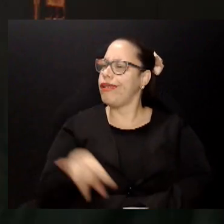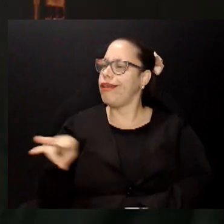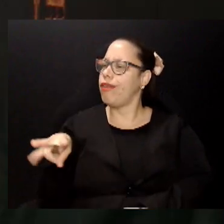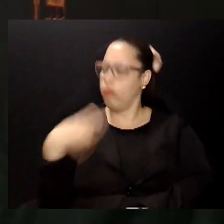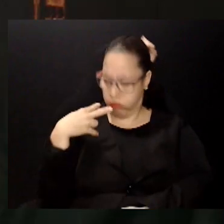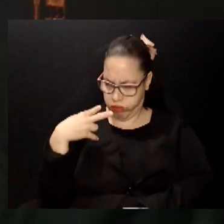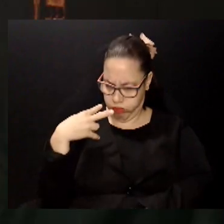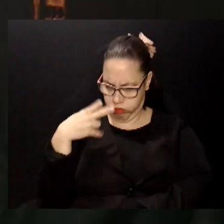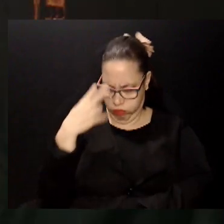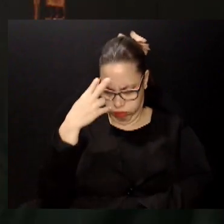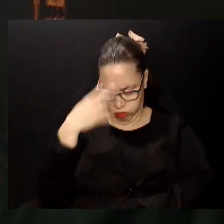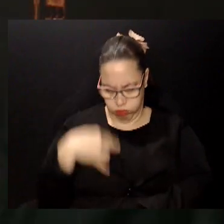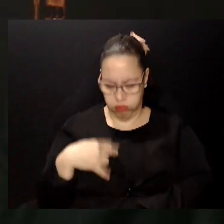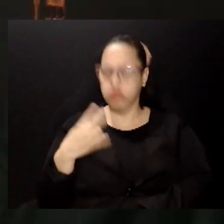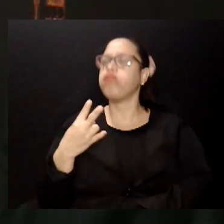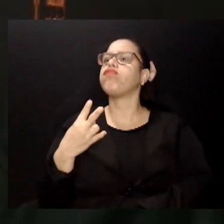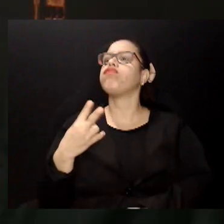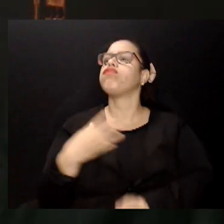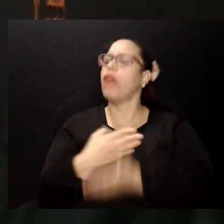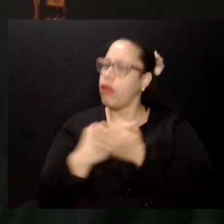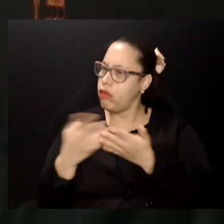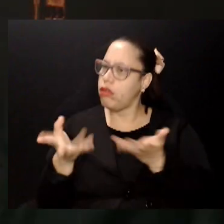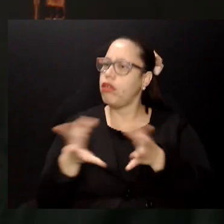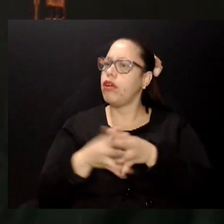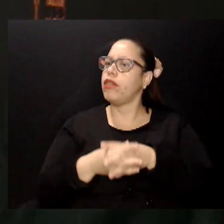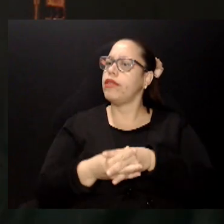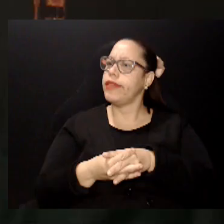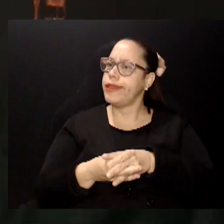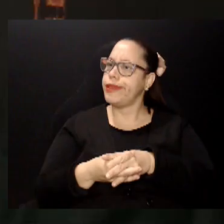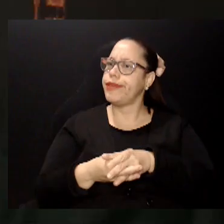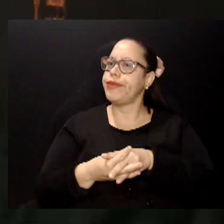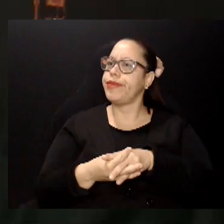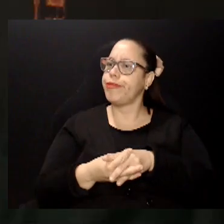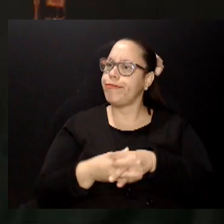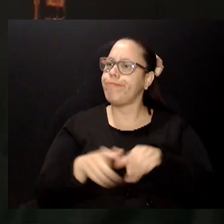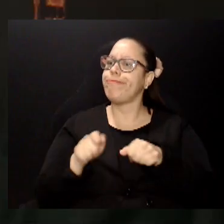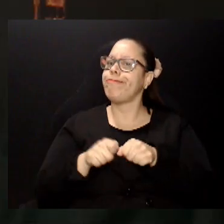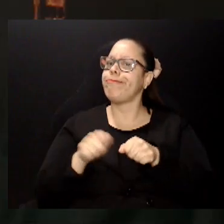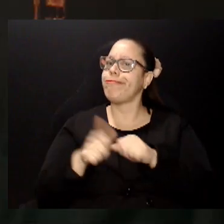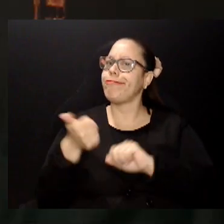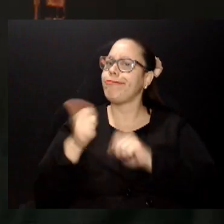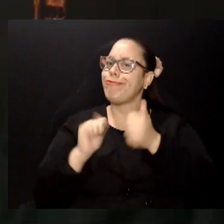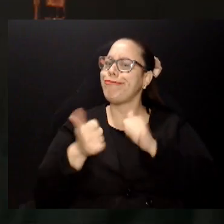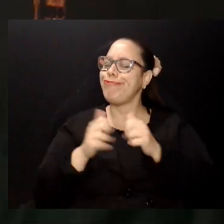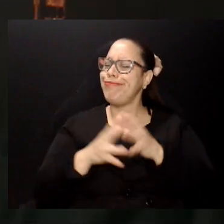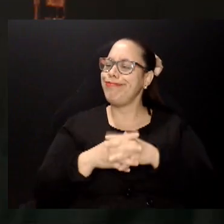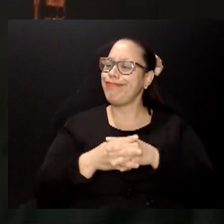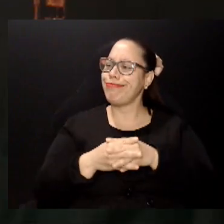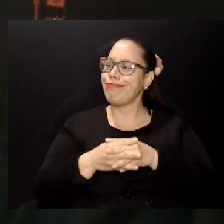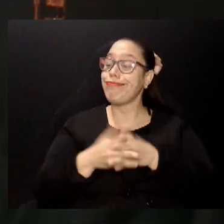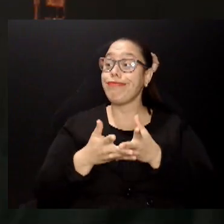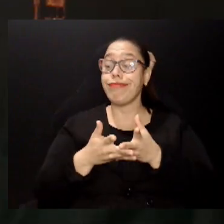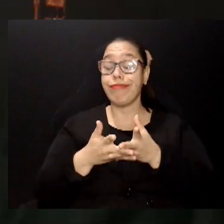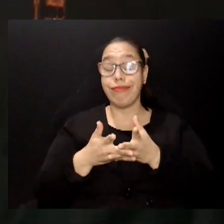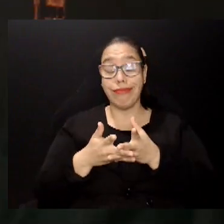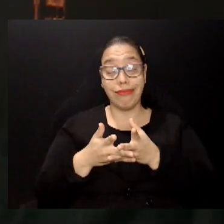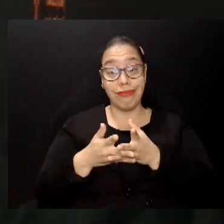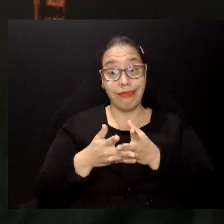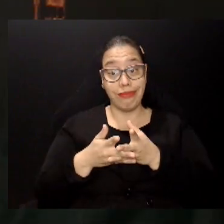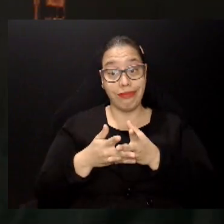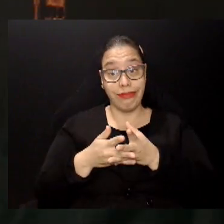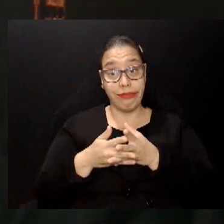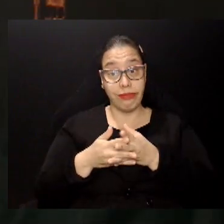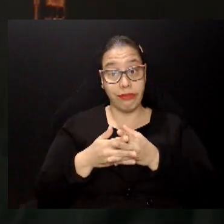mesmo e começar a ver e fazer essa autoanálise aí para a gente poder sair dessa coisa que o